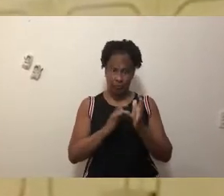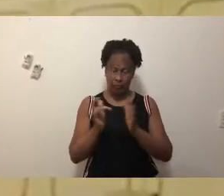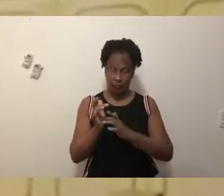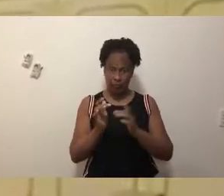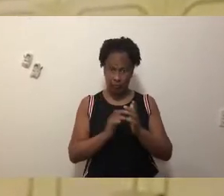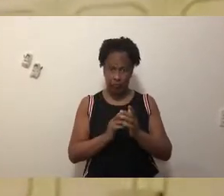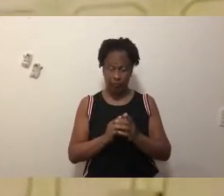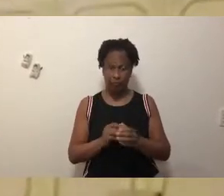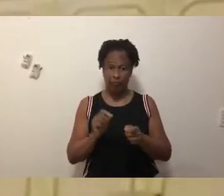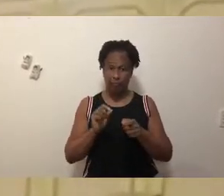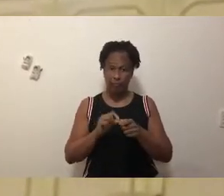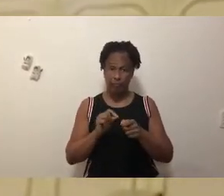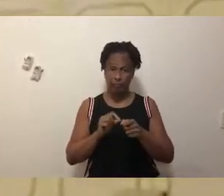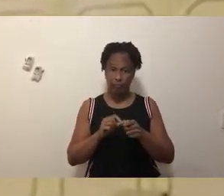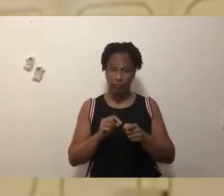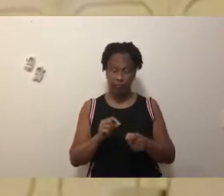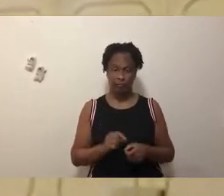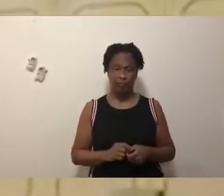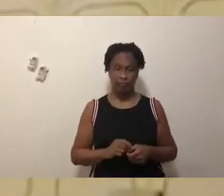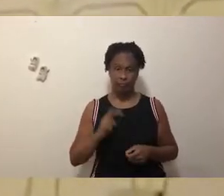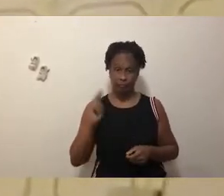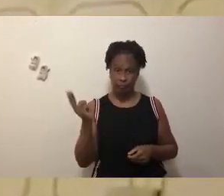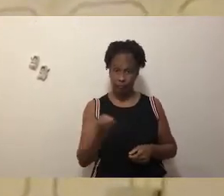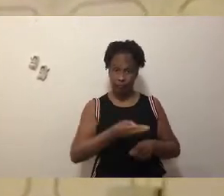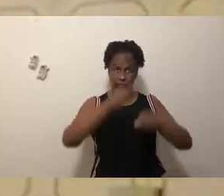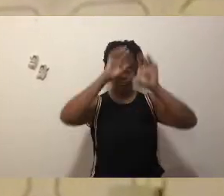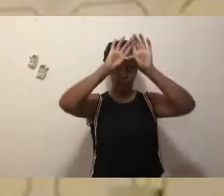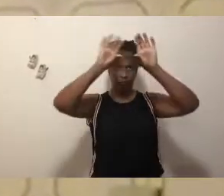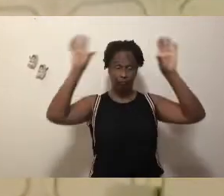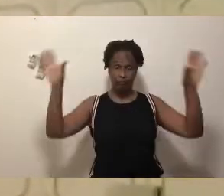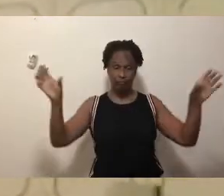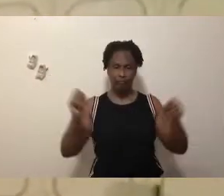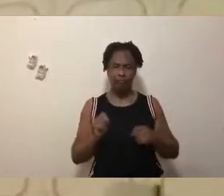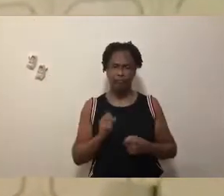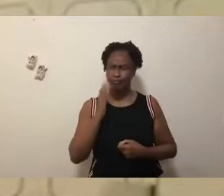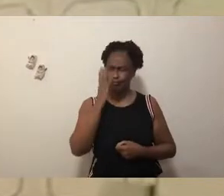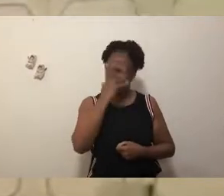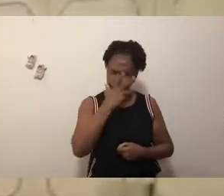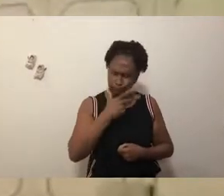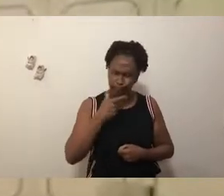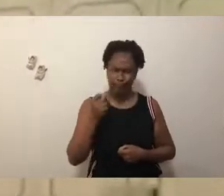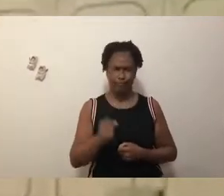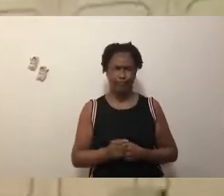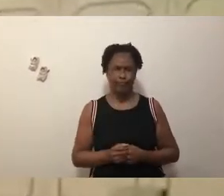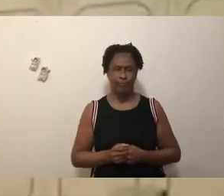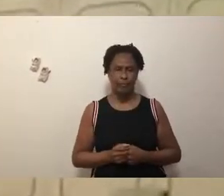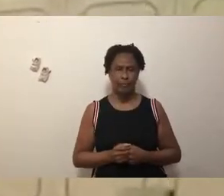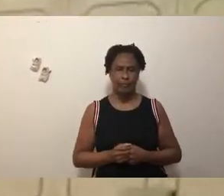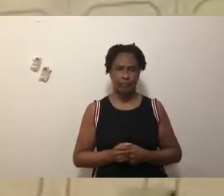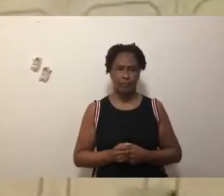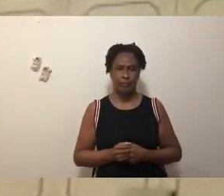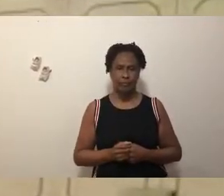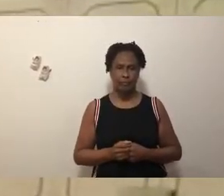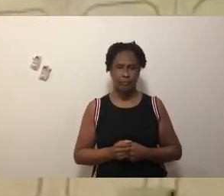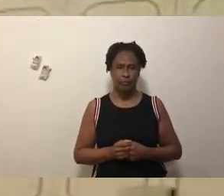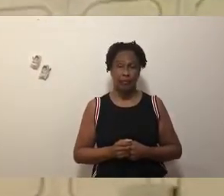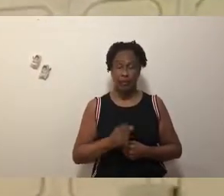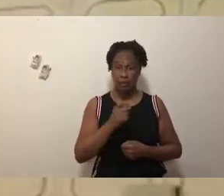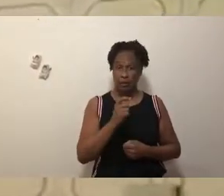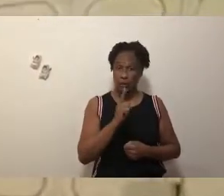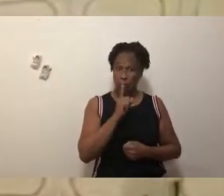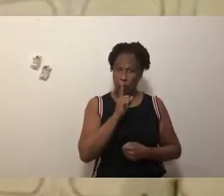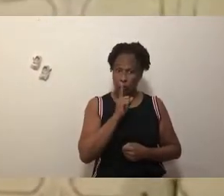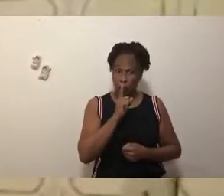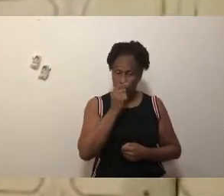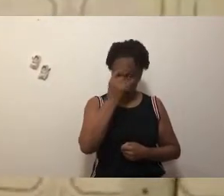Jesus faz uma comparação do reino de forma belíssima. Vamos silenciar